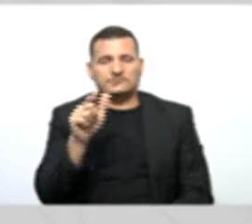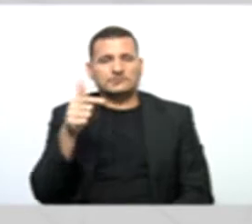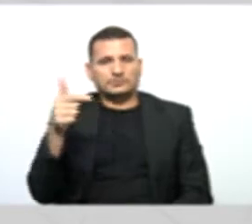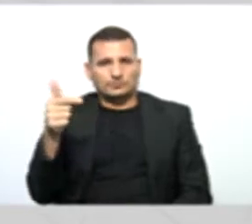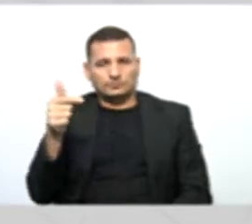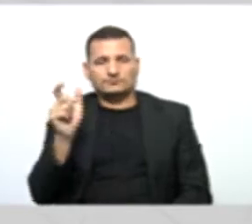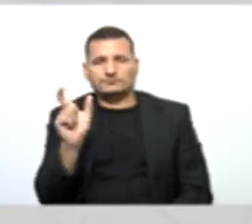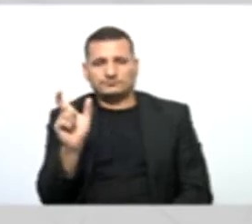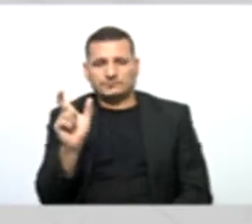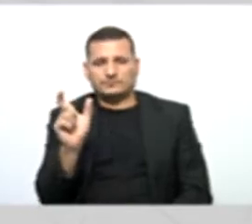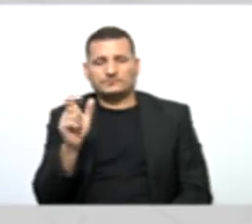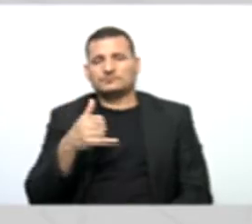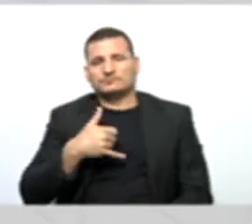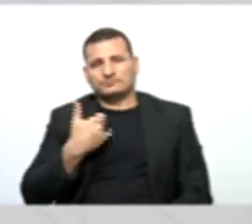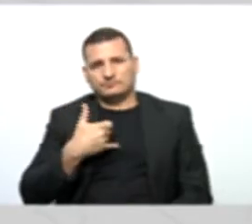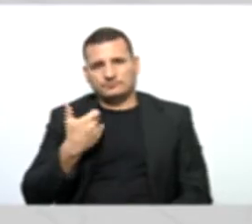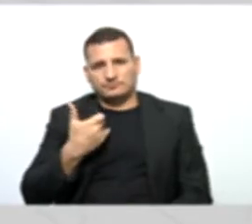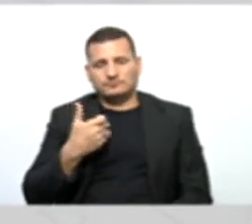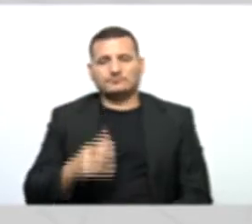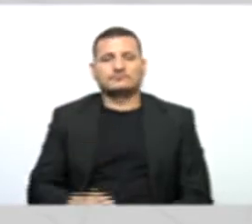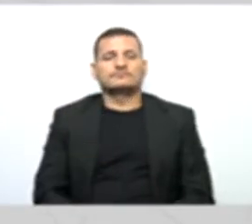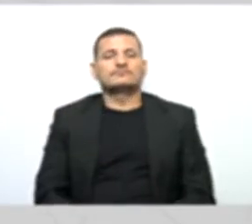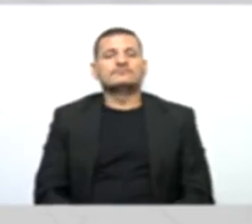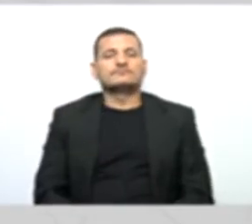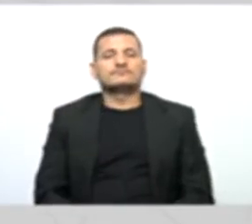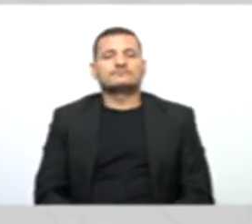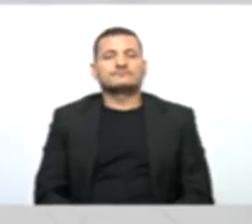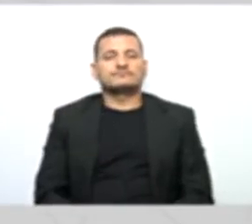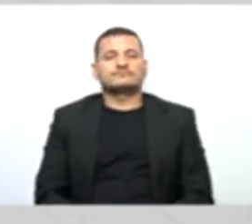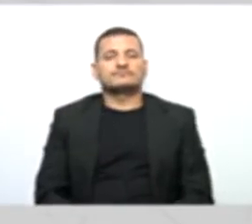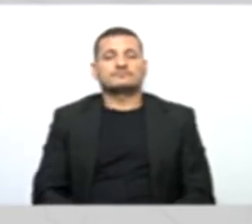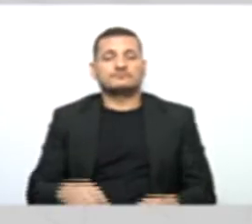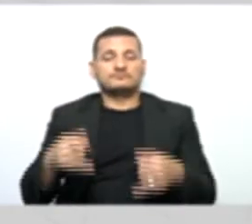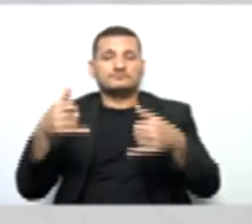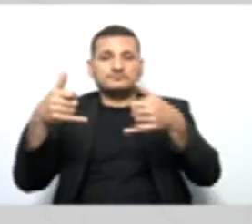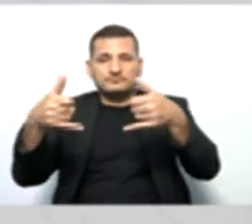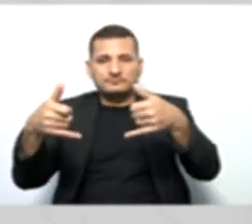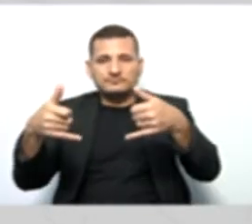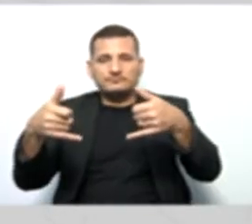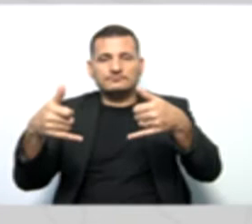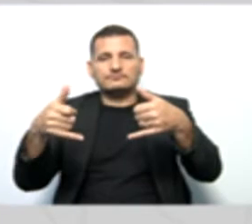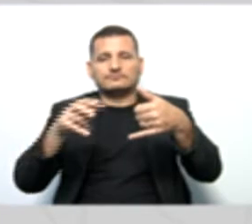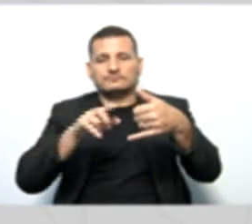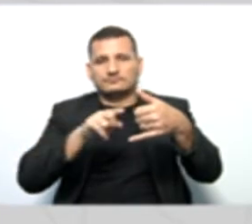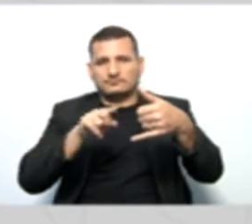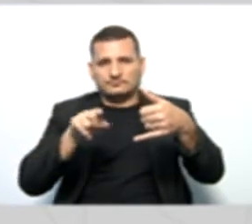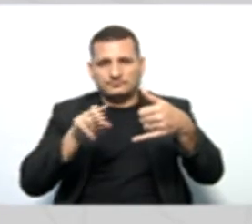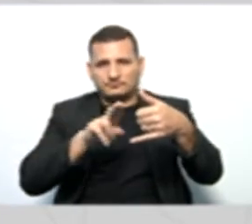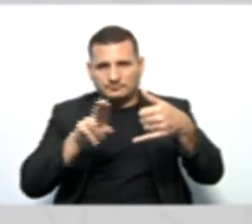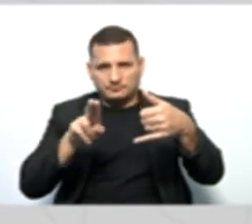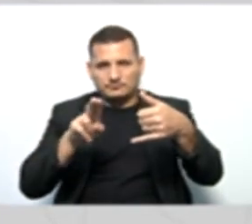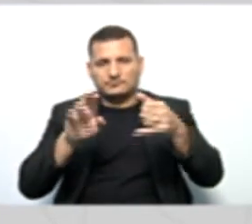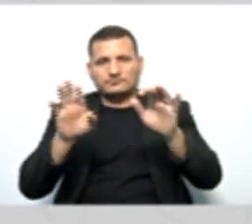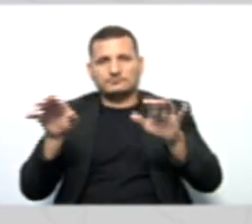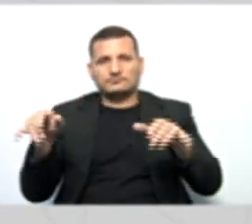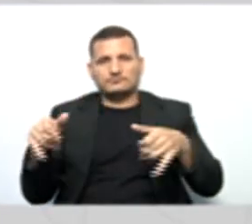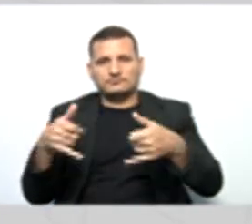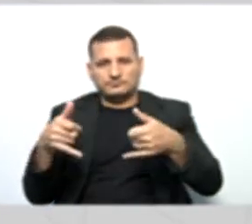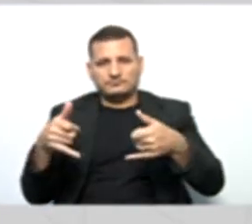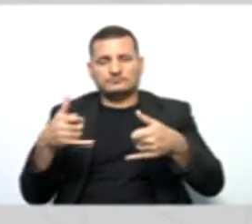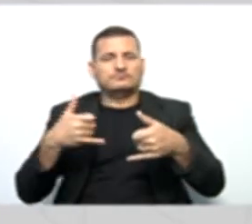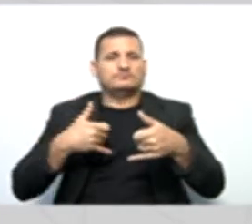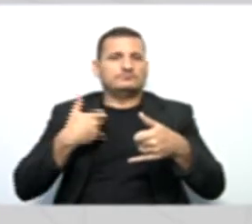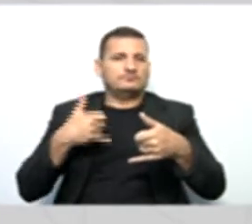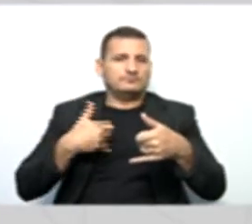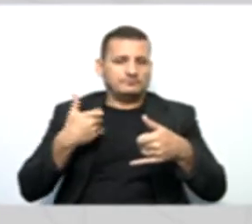mostrar a idade. Então, no primeiro jogo de chaves, vai aparecer o nome que ele quer mostrar. E no